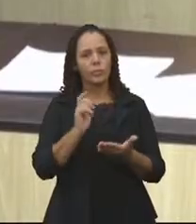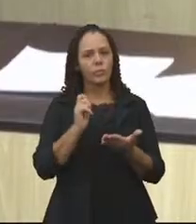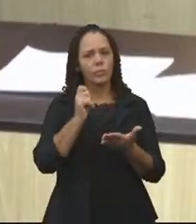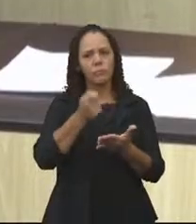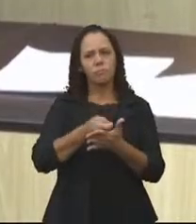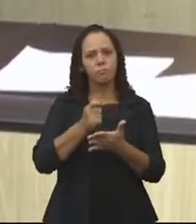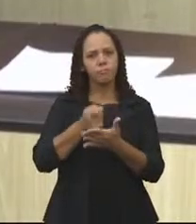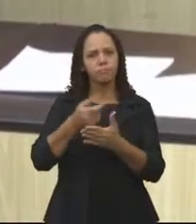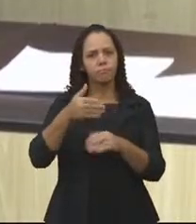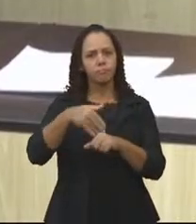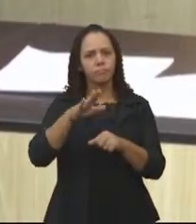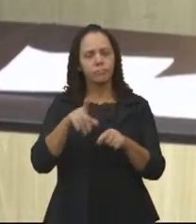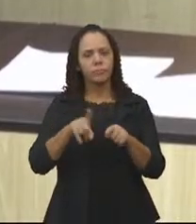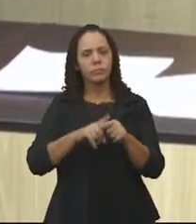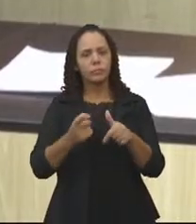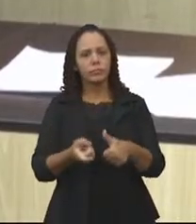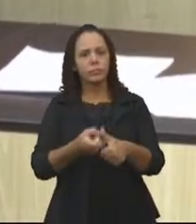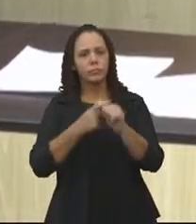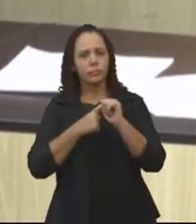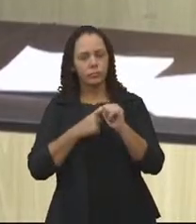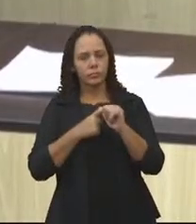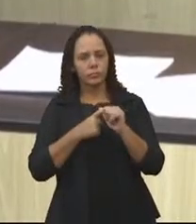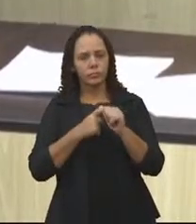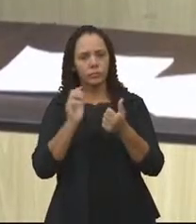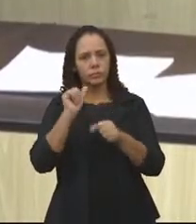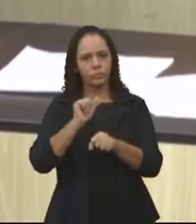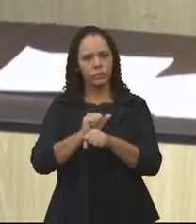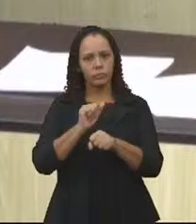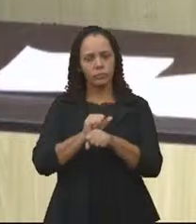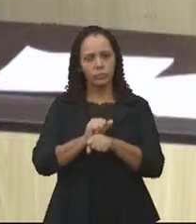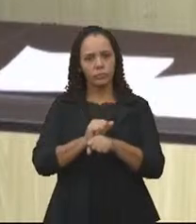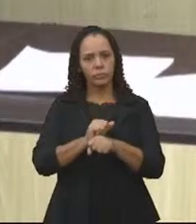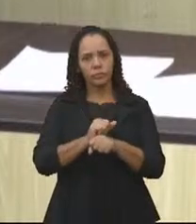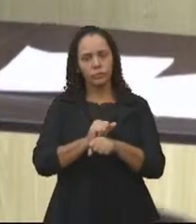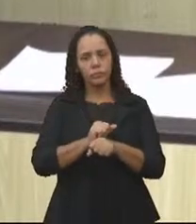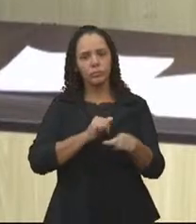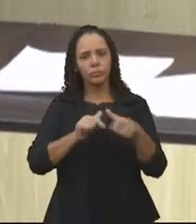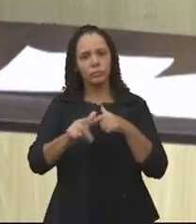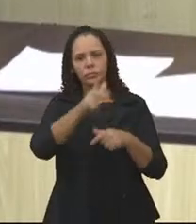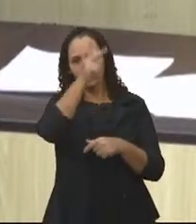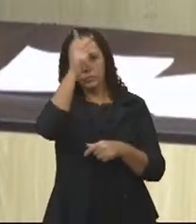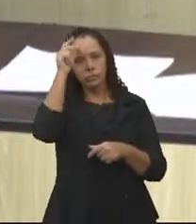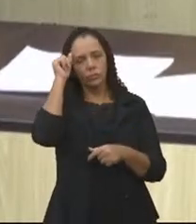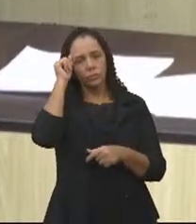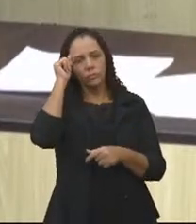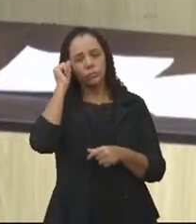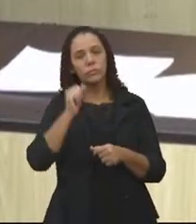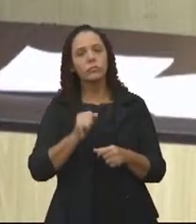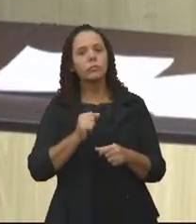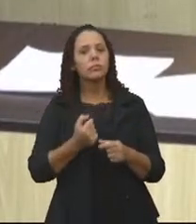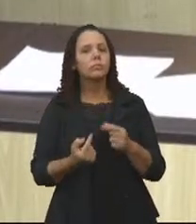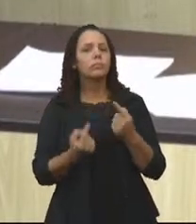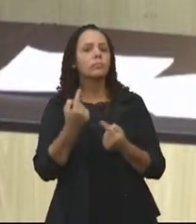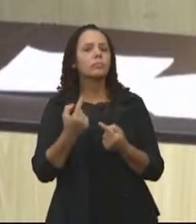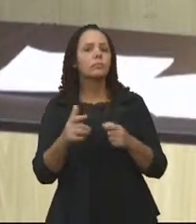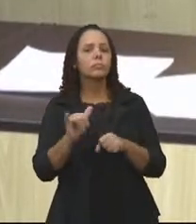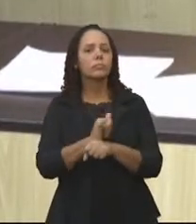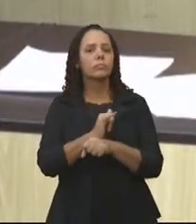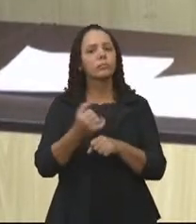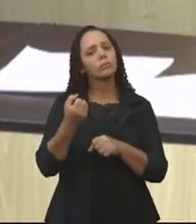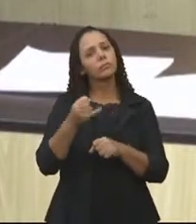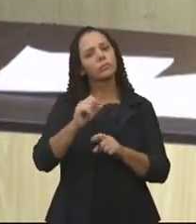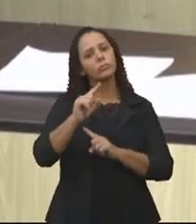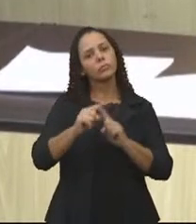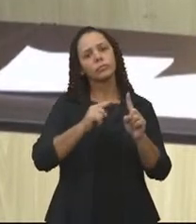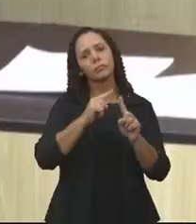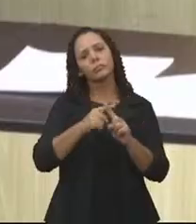né, das dívidas que estavam acumuladas, né, do que vocês estão trabalhando na prefeitura, de medidas que foram tomadas, né, e se está sendo positivo, se tem